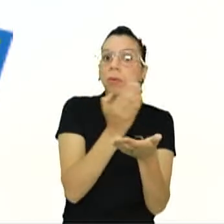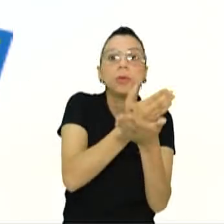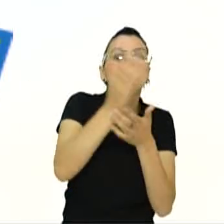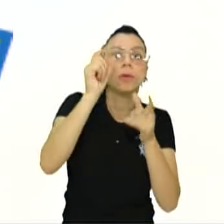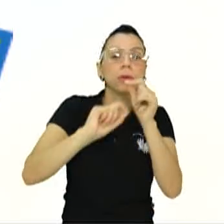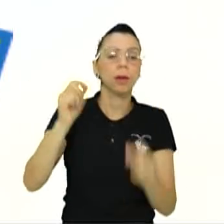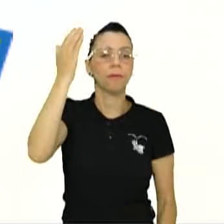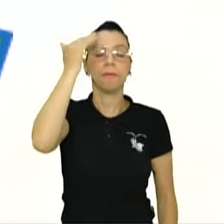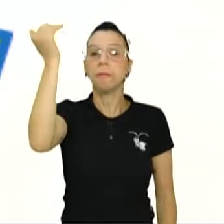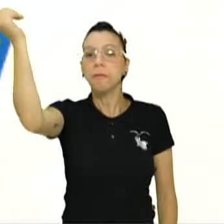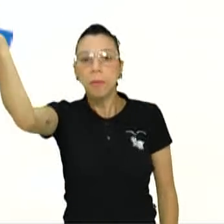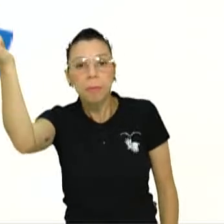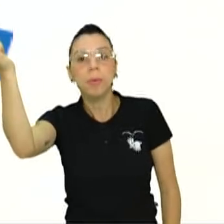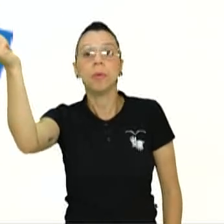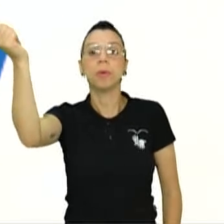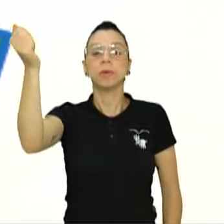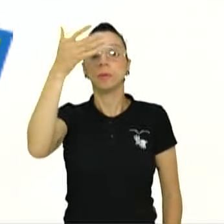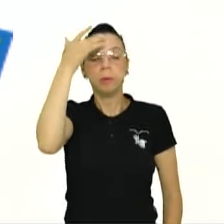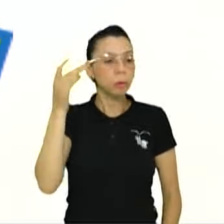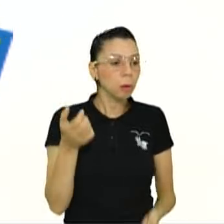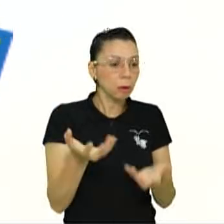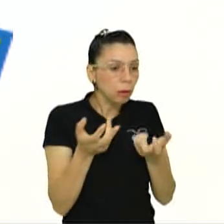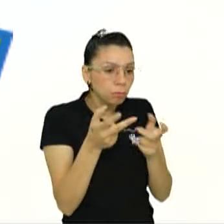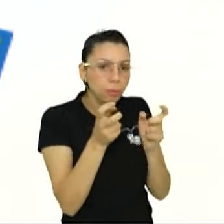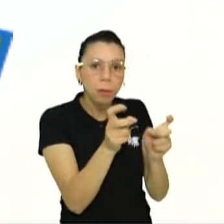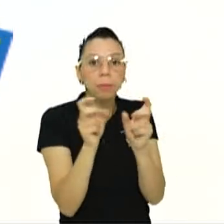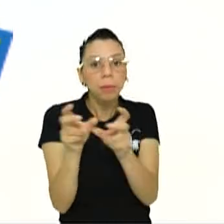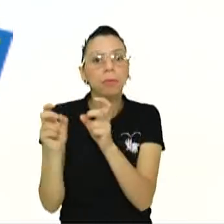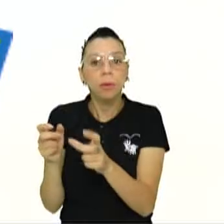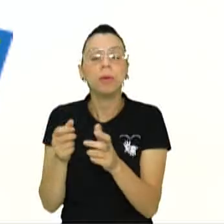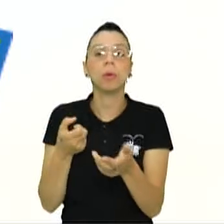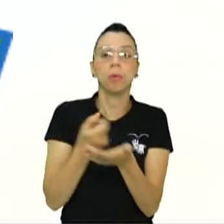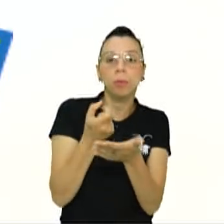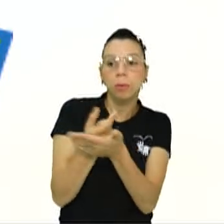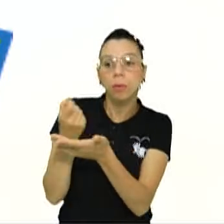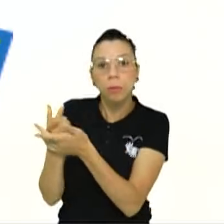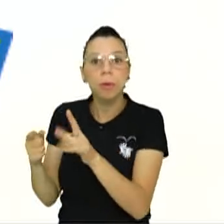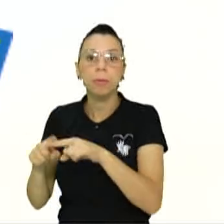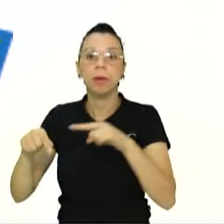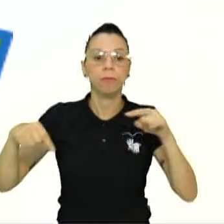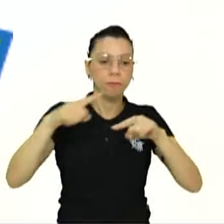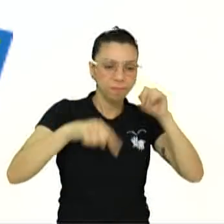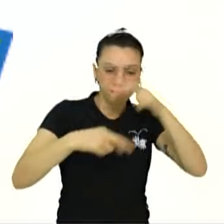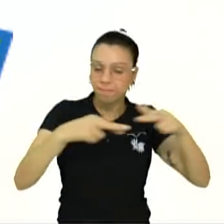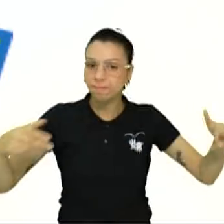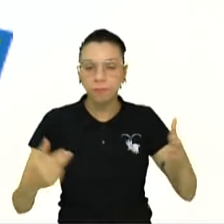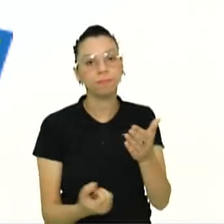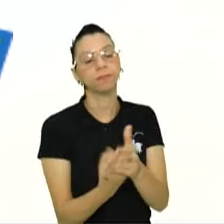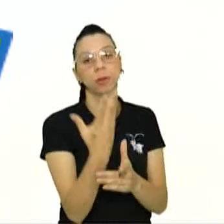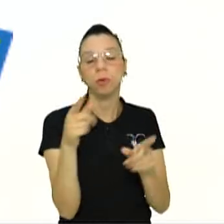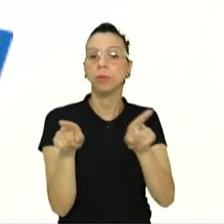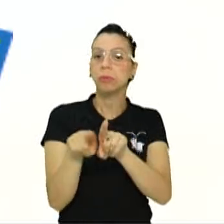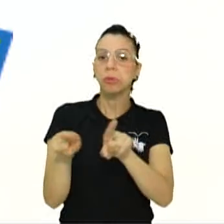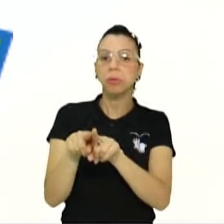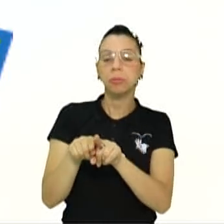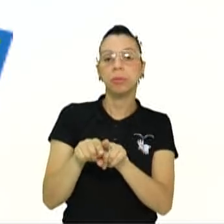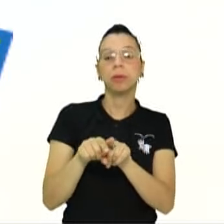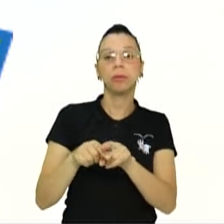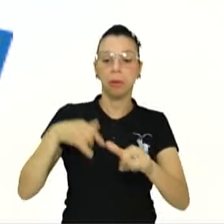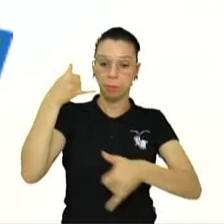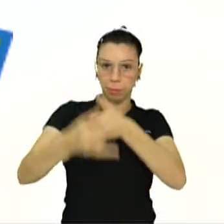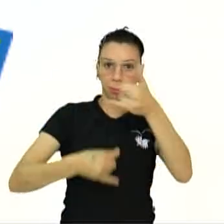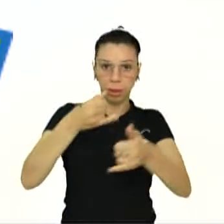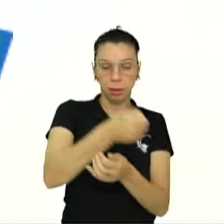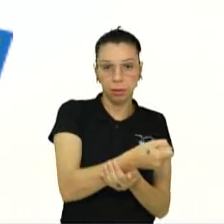produtos foram criados como séries de mangás, jogo de cartas oficial, um anime